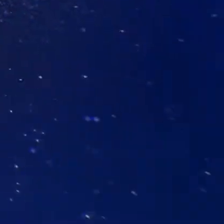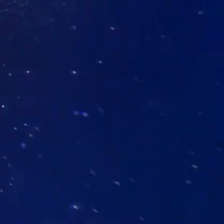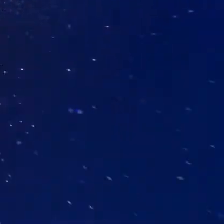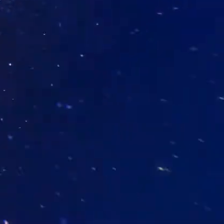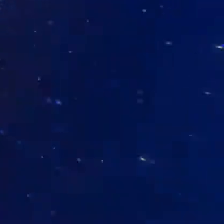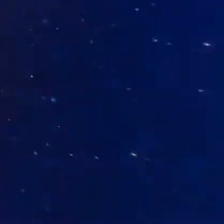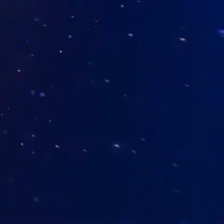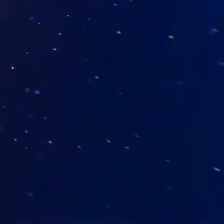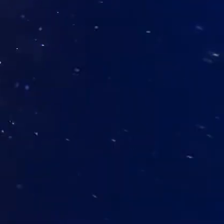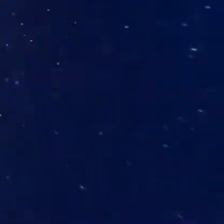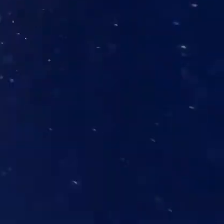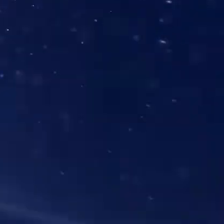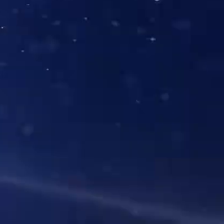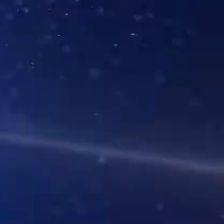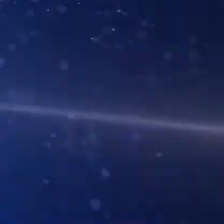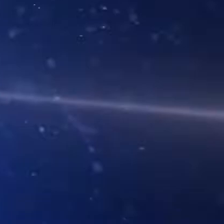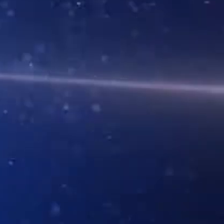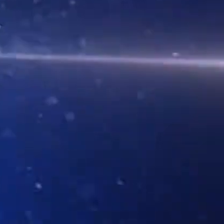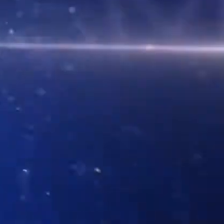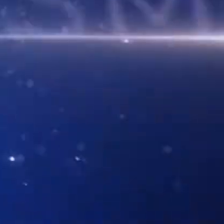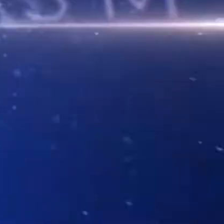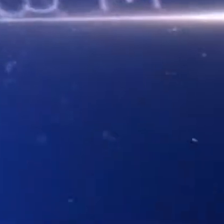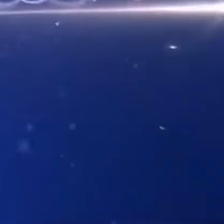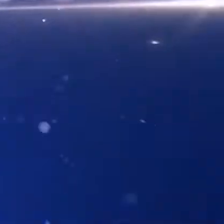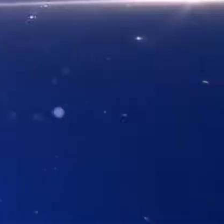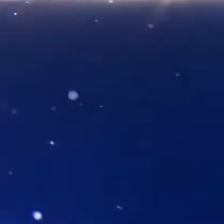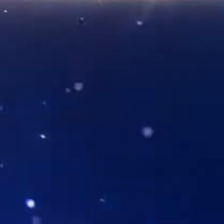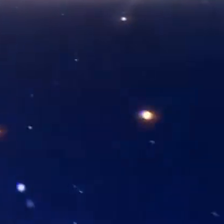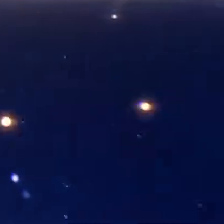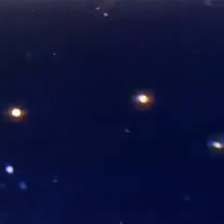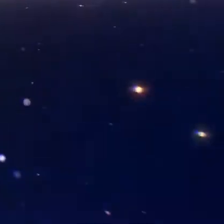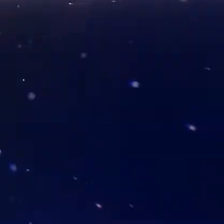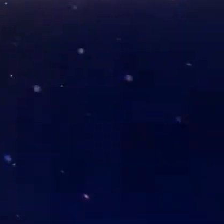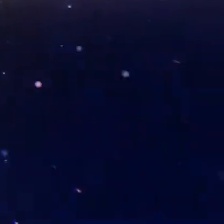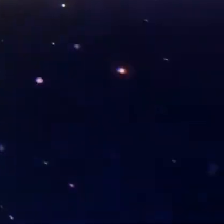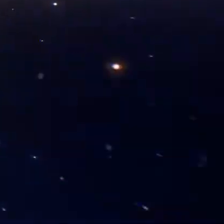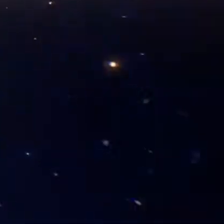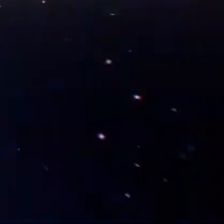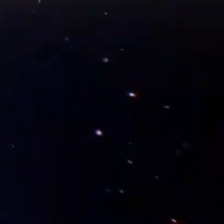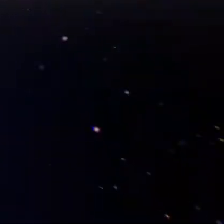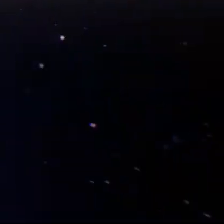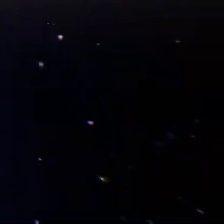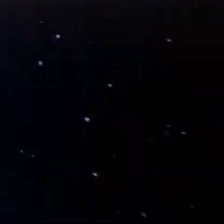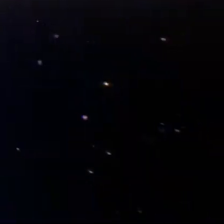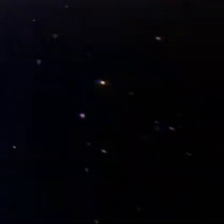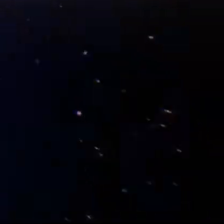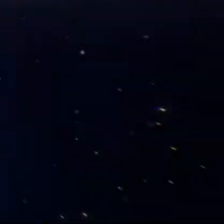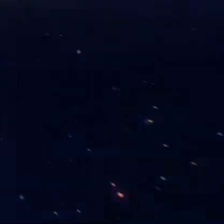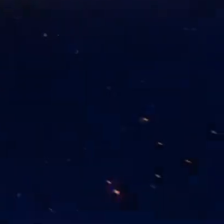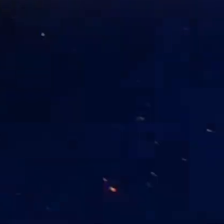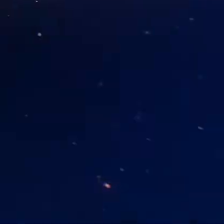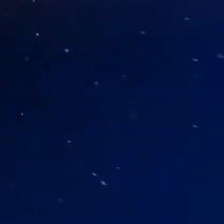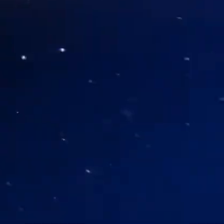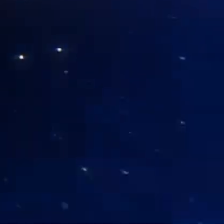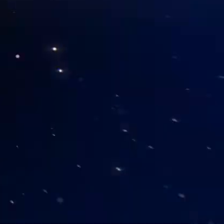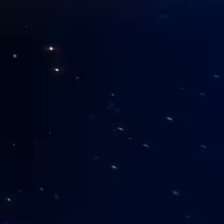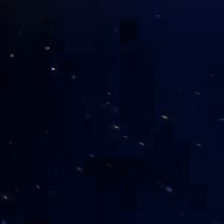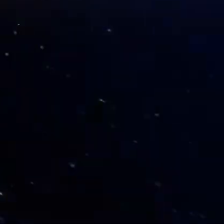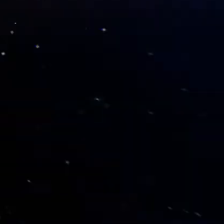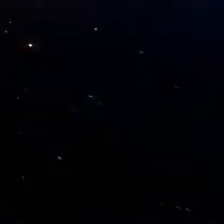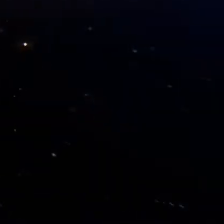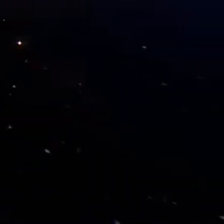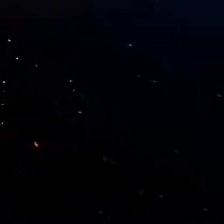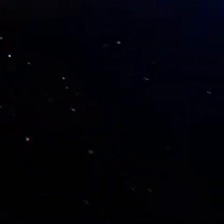de Maracaju. Se reelegeu no ano 2000. No segundo mandato de prefeito, assumiu a presidência